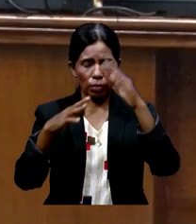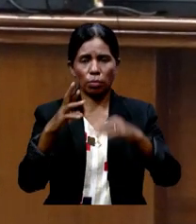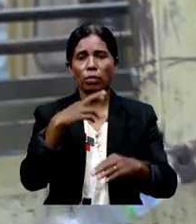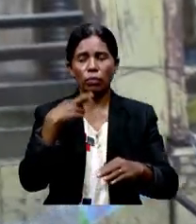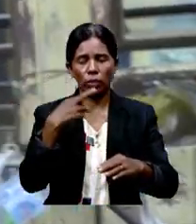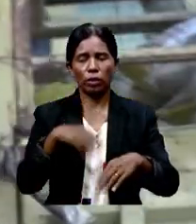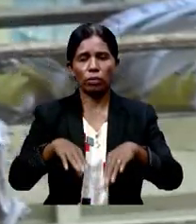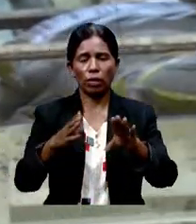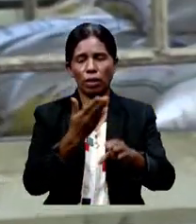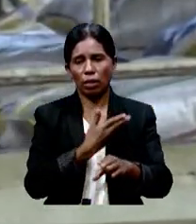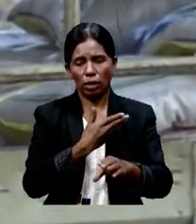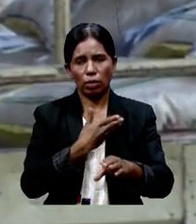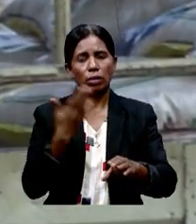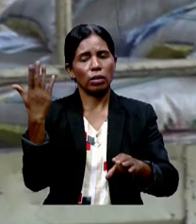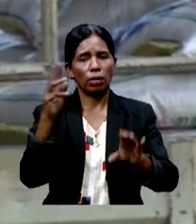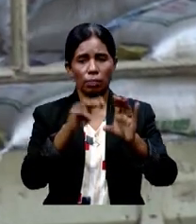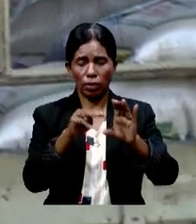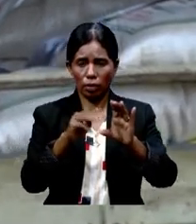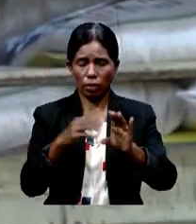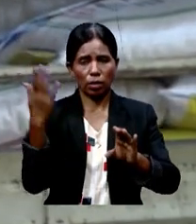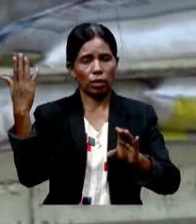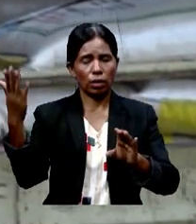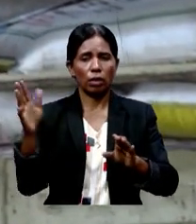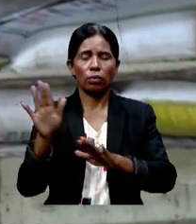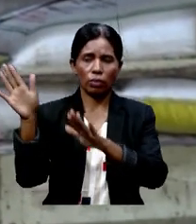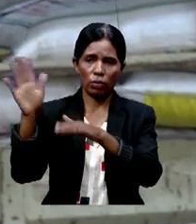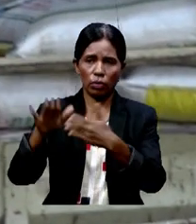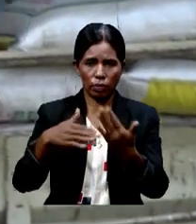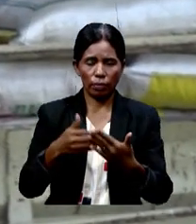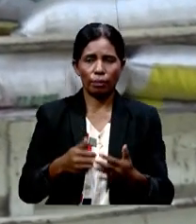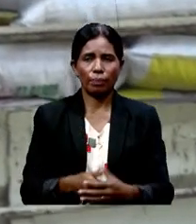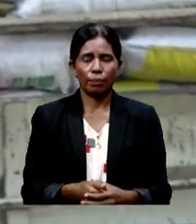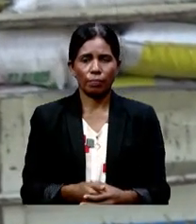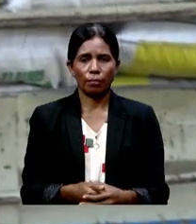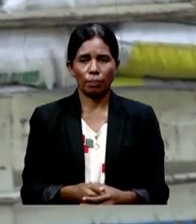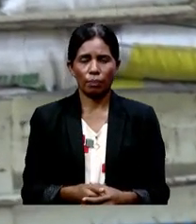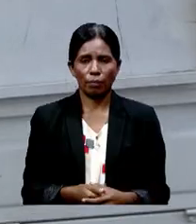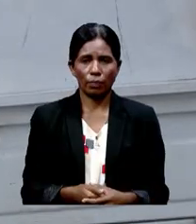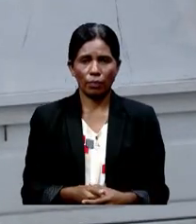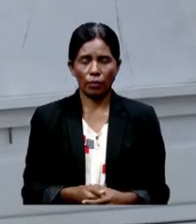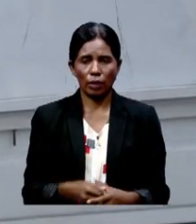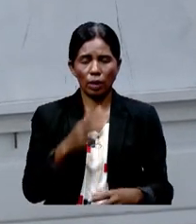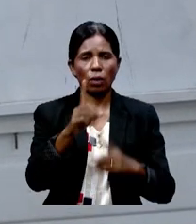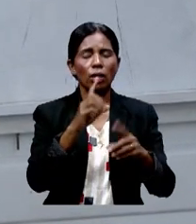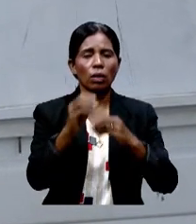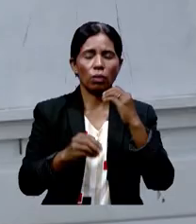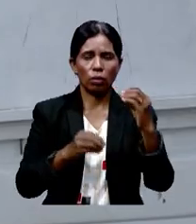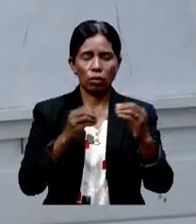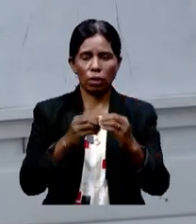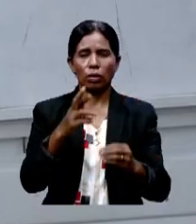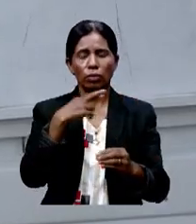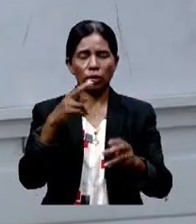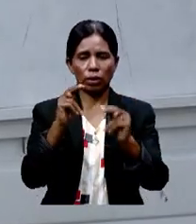Nebe continua a se ir marcado, Liu-Liu e a área remota será. Clarificar ao público sobre as questões dos preços das